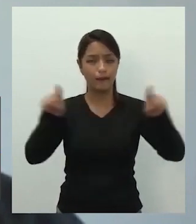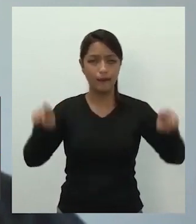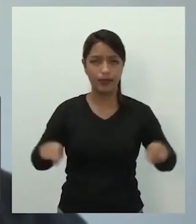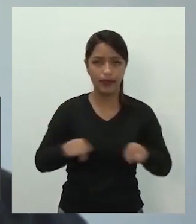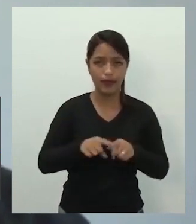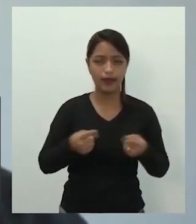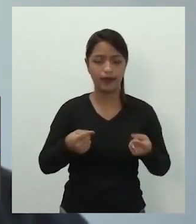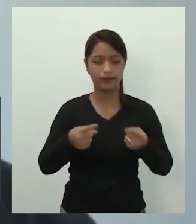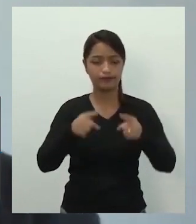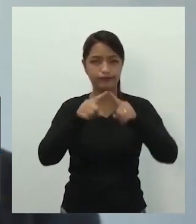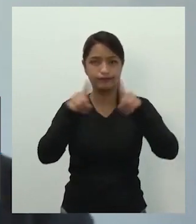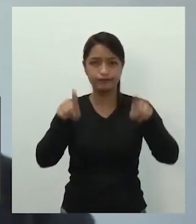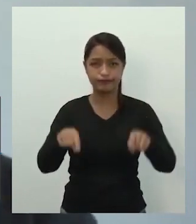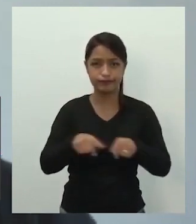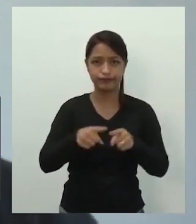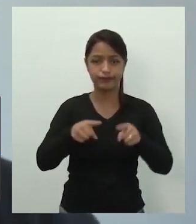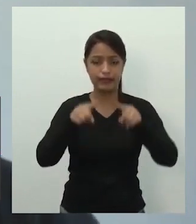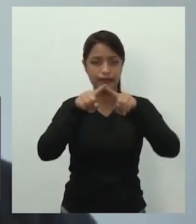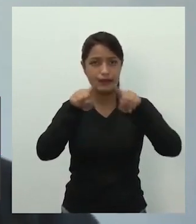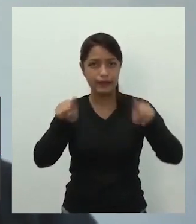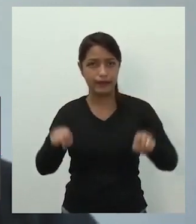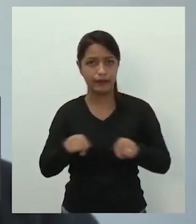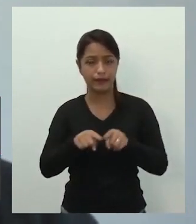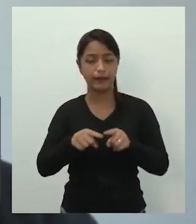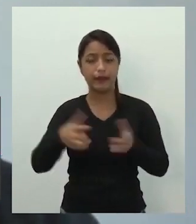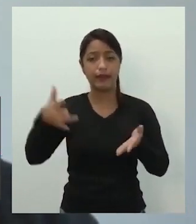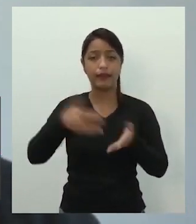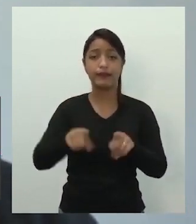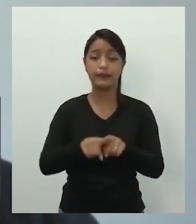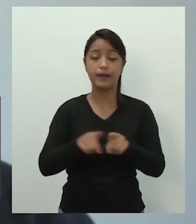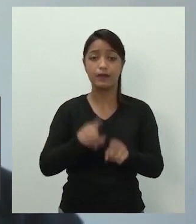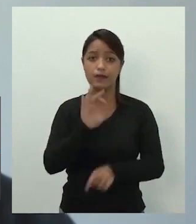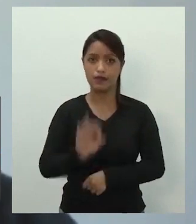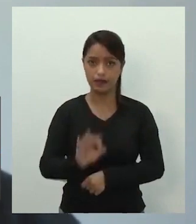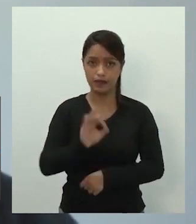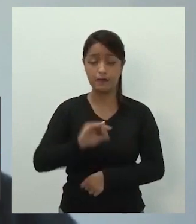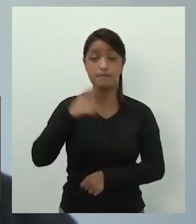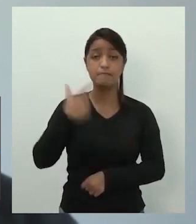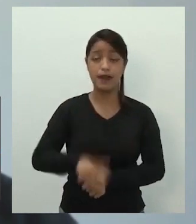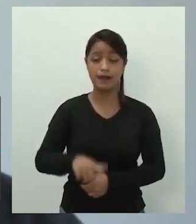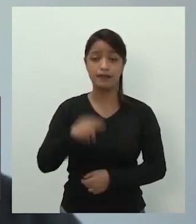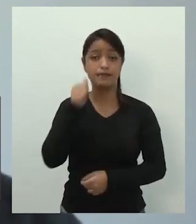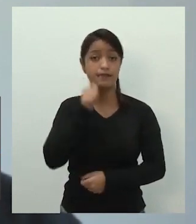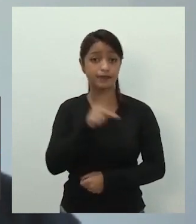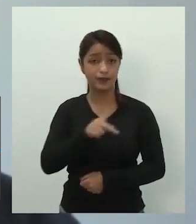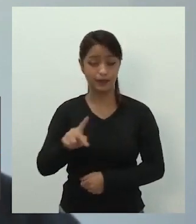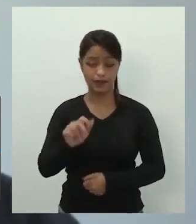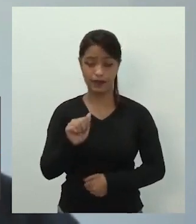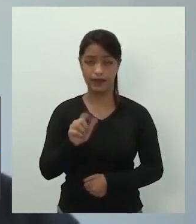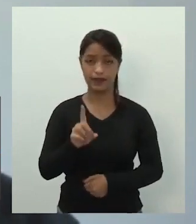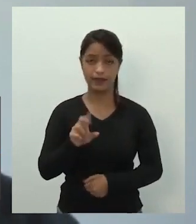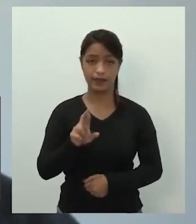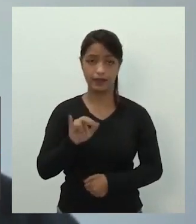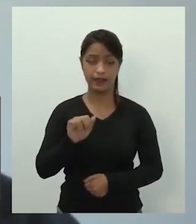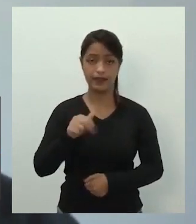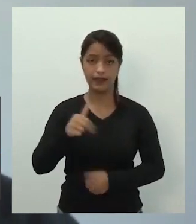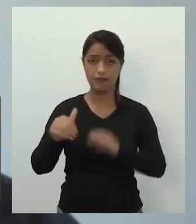Só para não esquecer, a professora Adriana, gostaria de agradecer a participação dela. Passo a